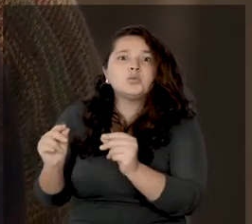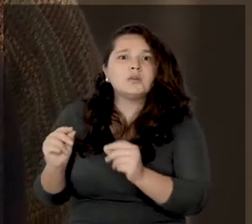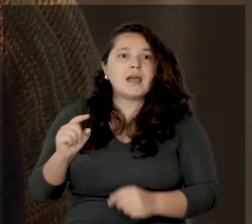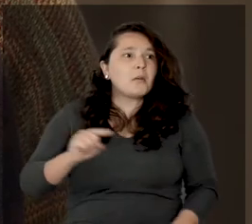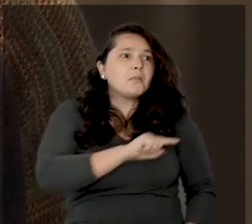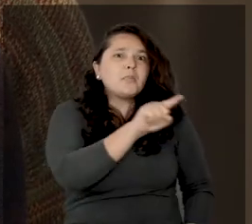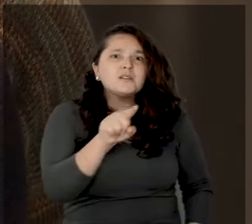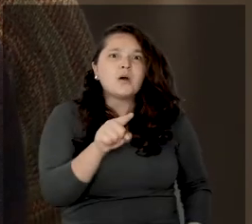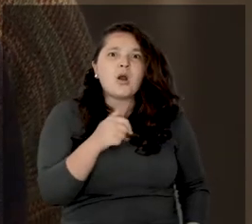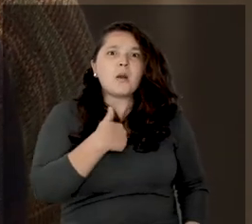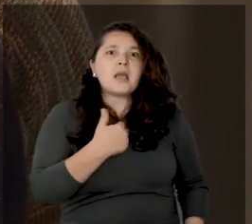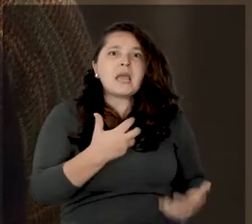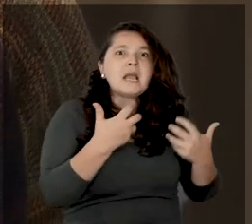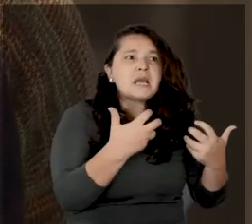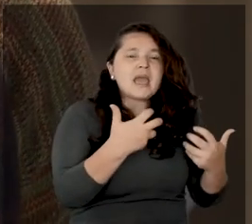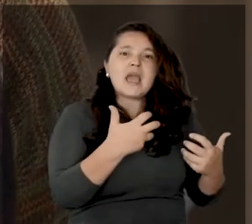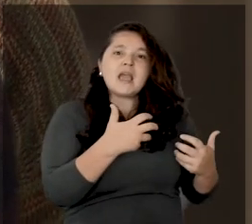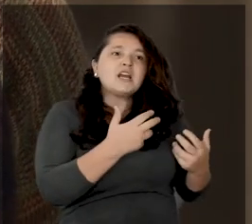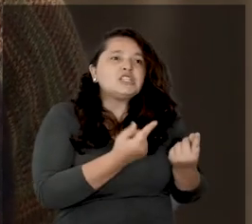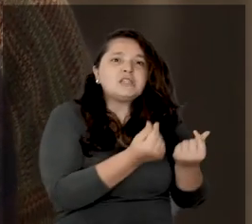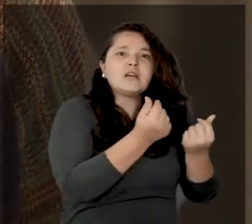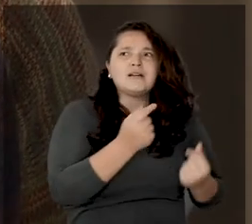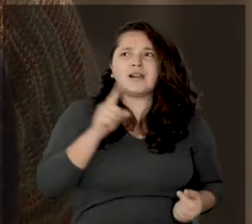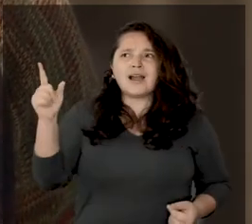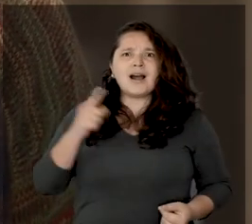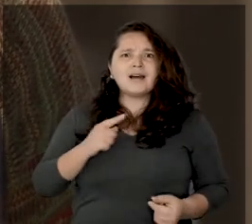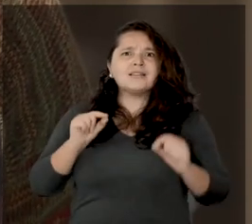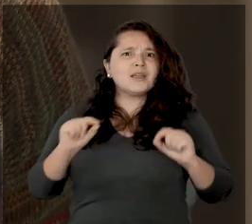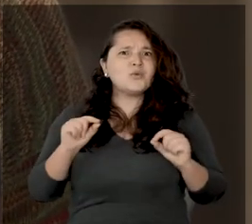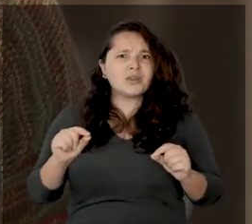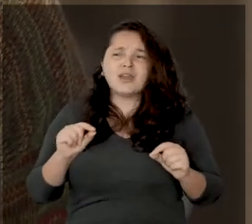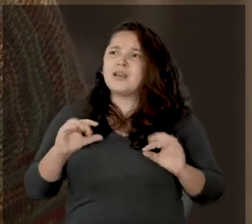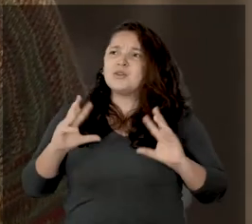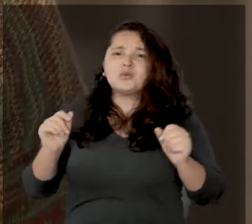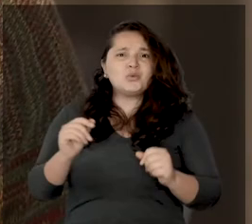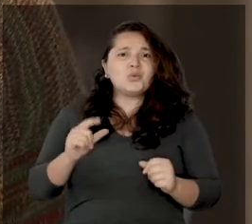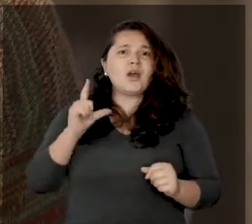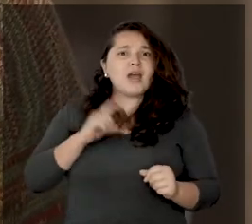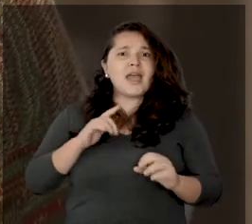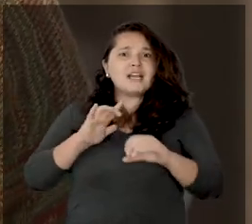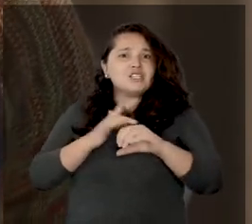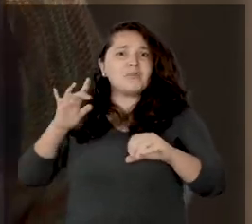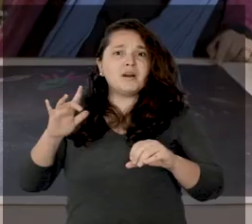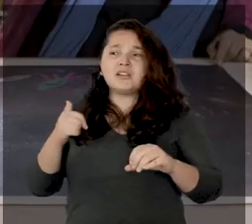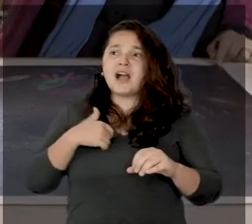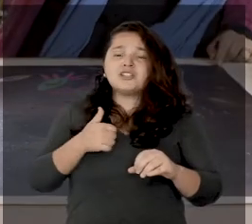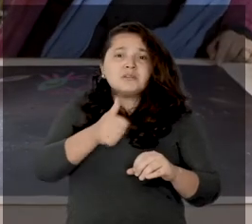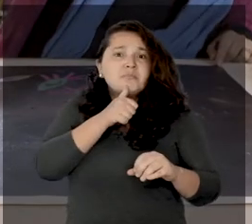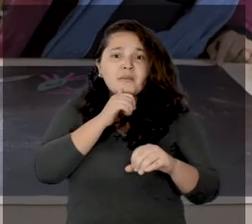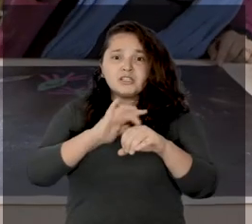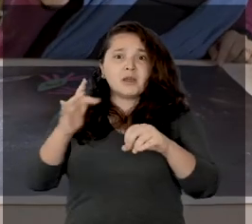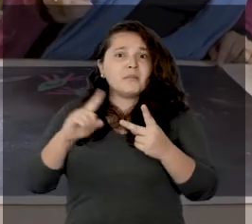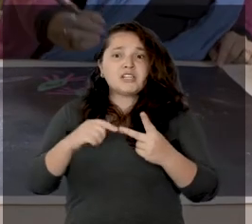cima de diamante, bebe o nosso caxiri, fica bebo, cai, dorme, risca a cara, a canela com diamante, né? A gente faz